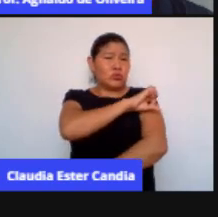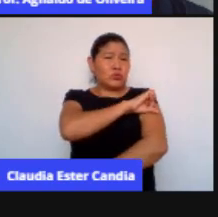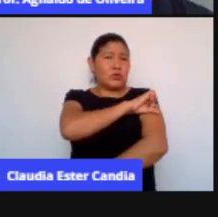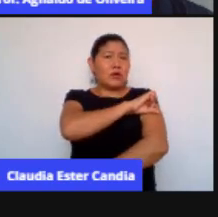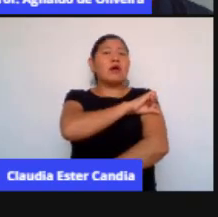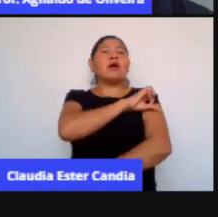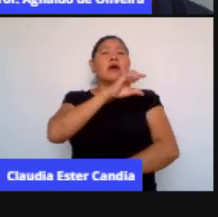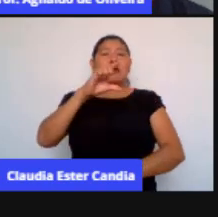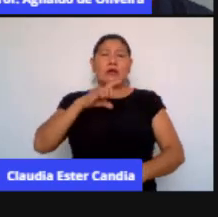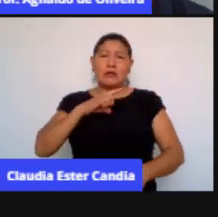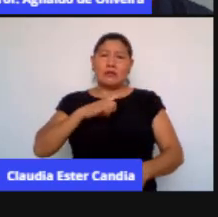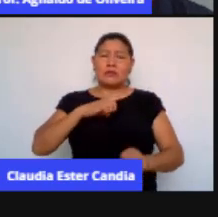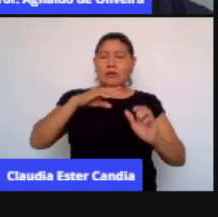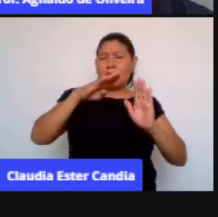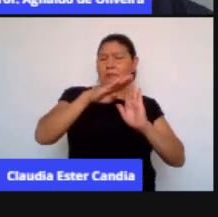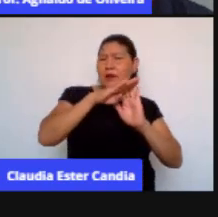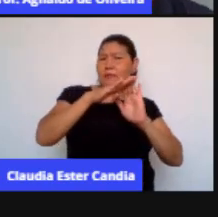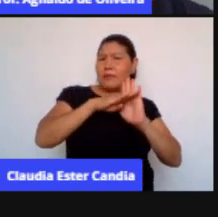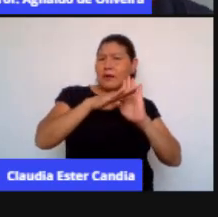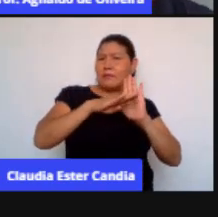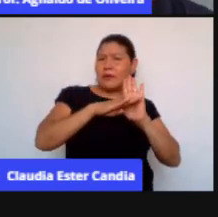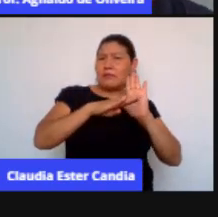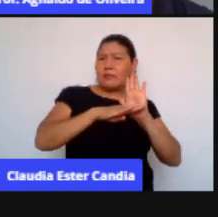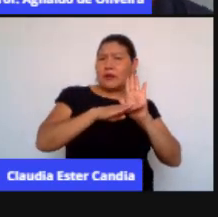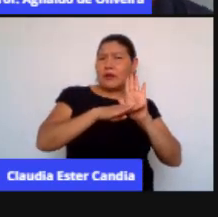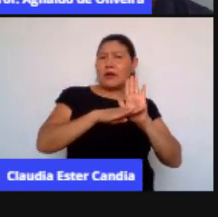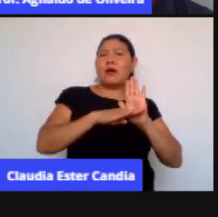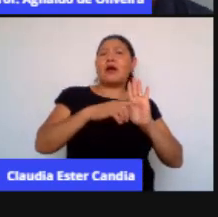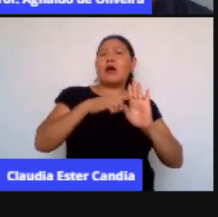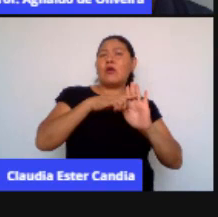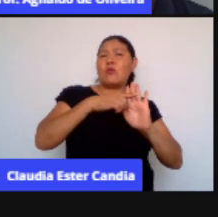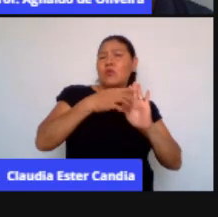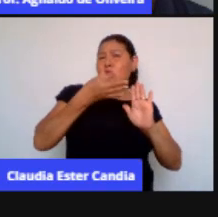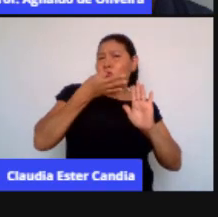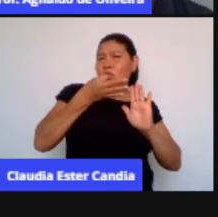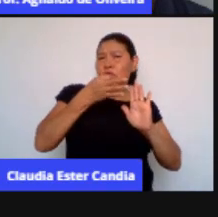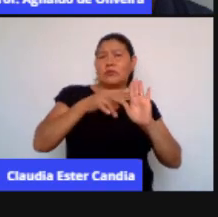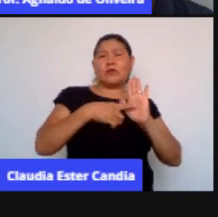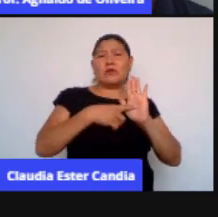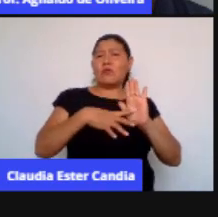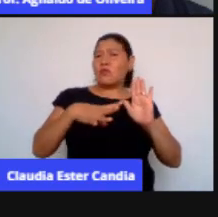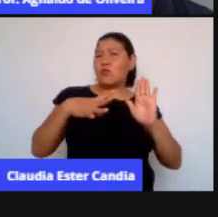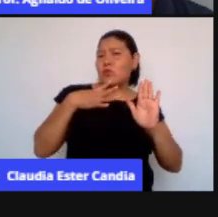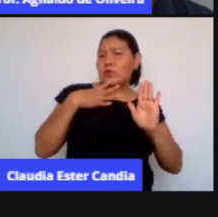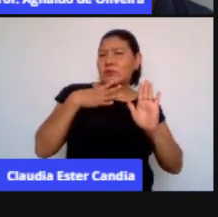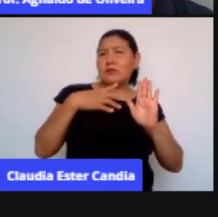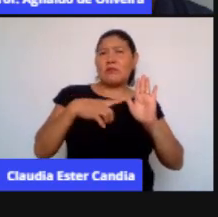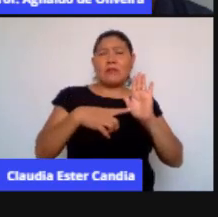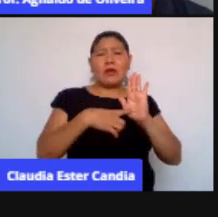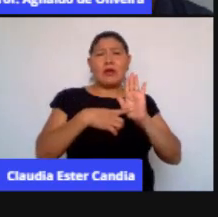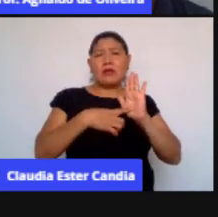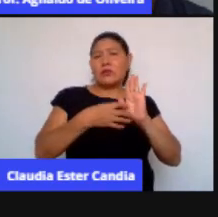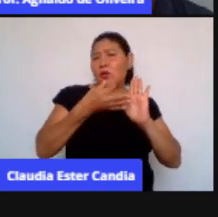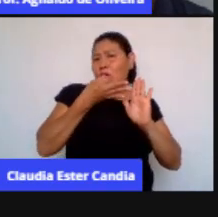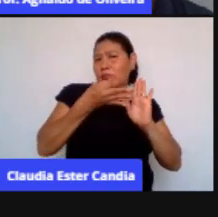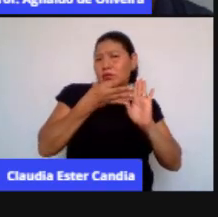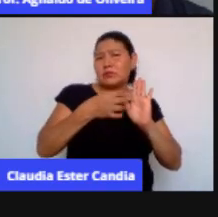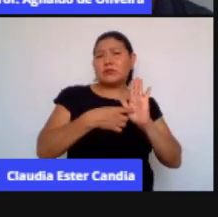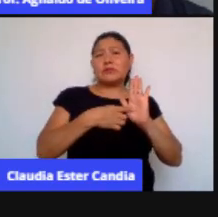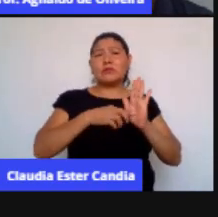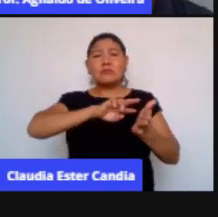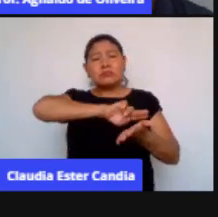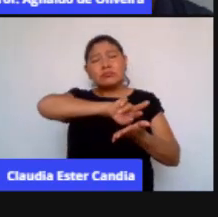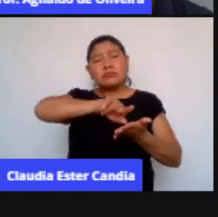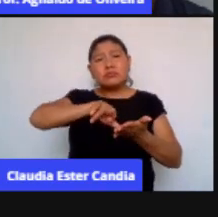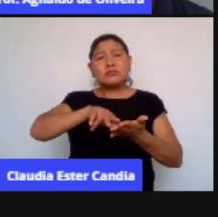unidades temáticas, a gente tem os objetos de conhecimento, né, do oitavo ano, a gente tem as habilidades relacionadas do oitavo